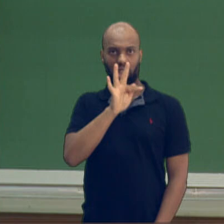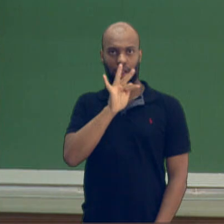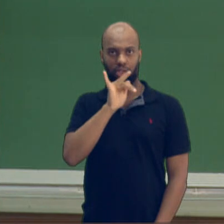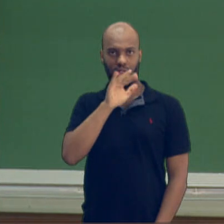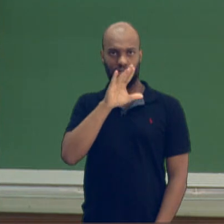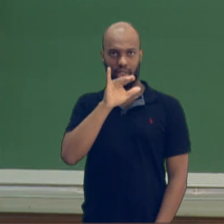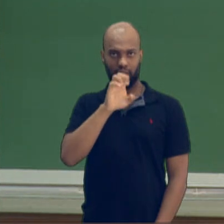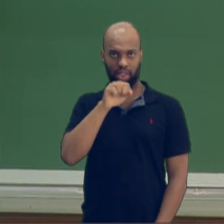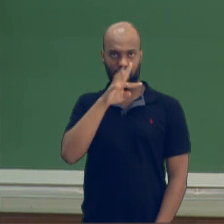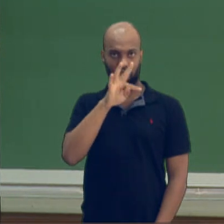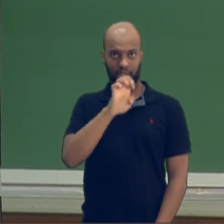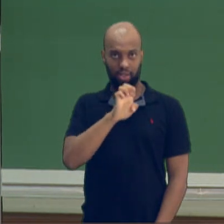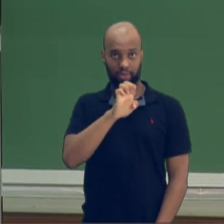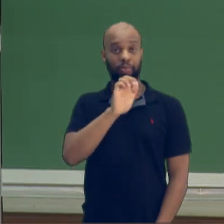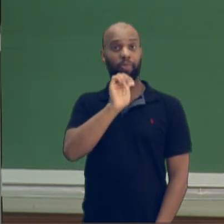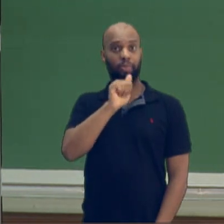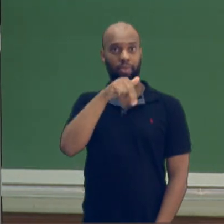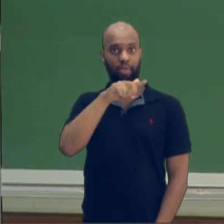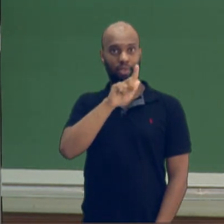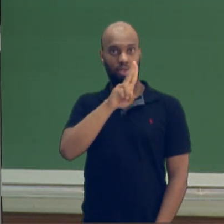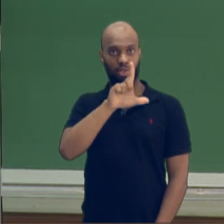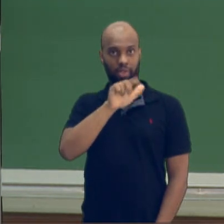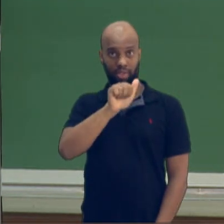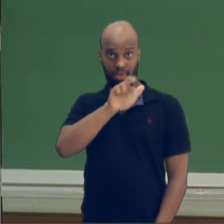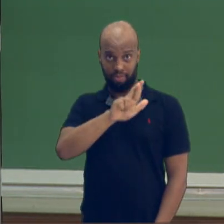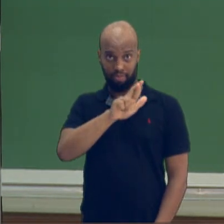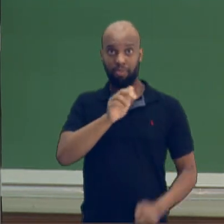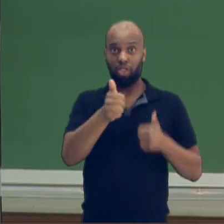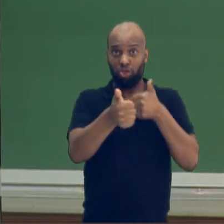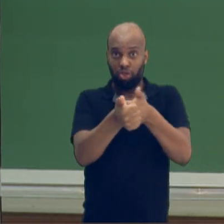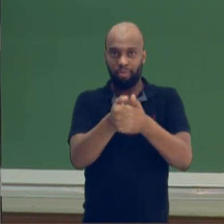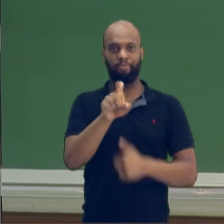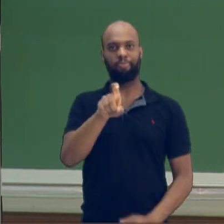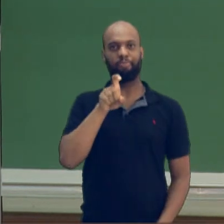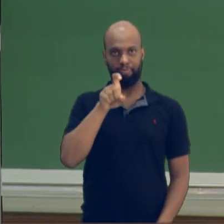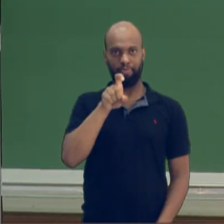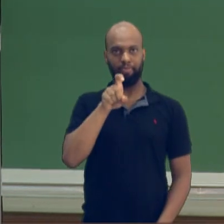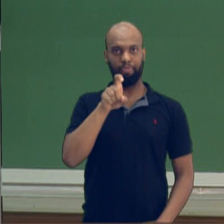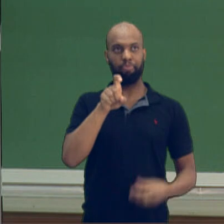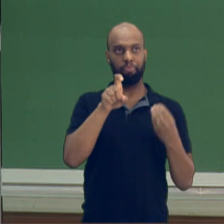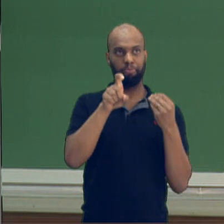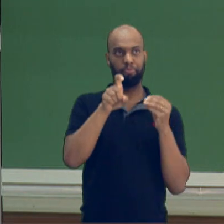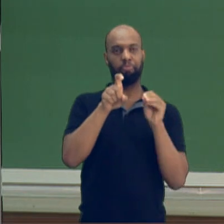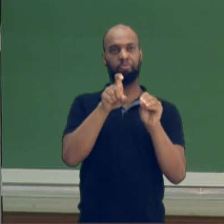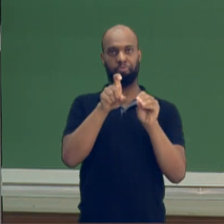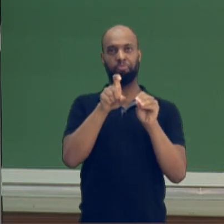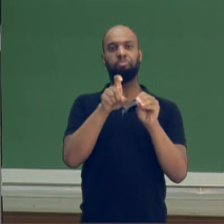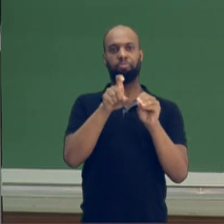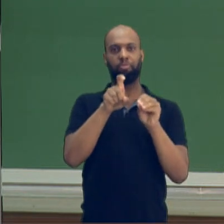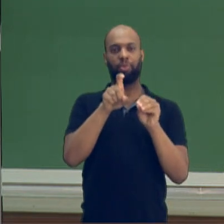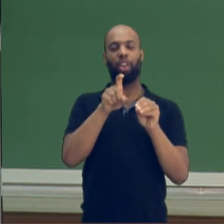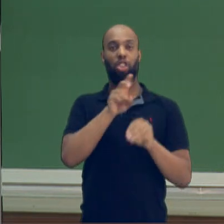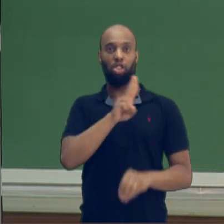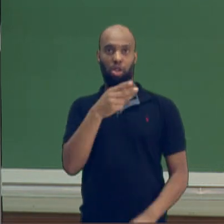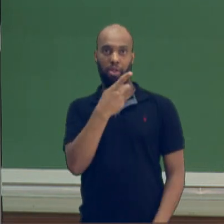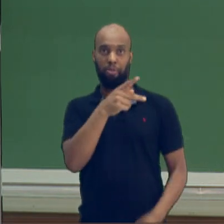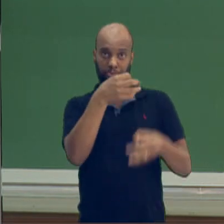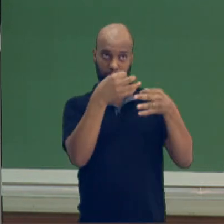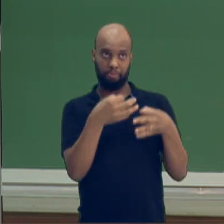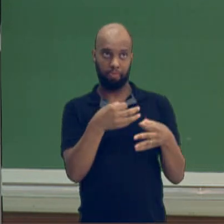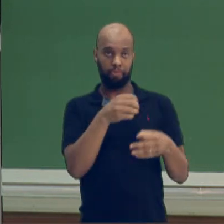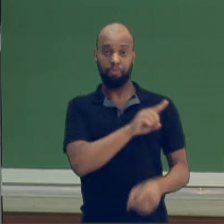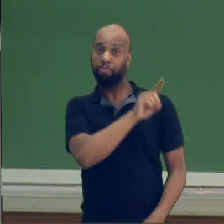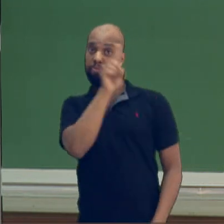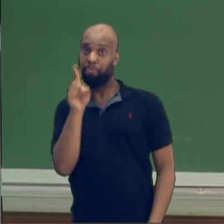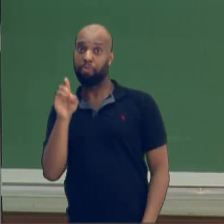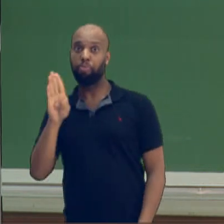gente está aprendendo um novo nome para o termo que acompanha o x, tá? O nome correto dele é coeficiente angular. E do